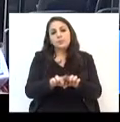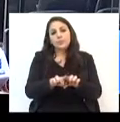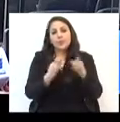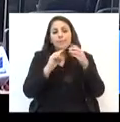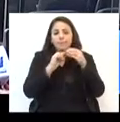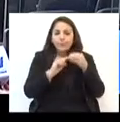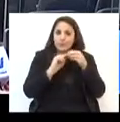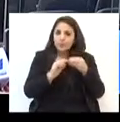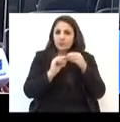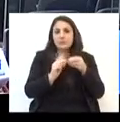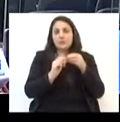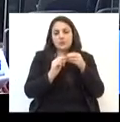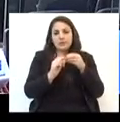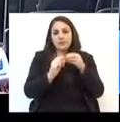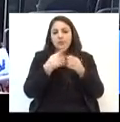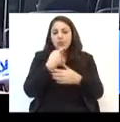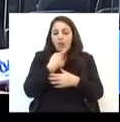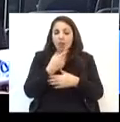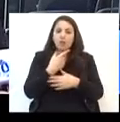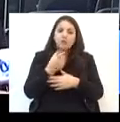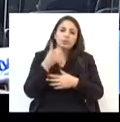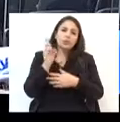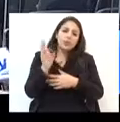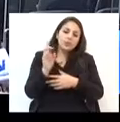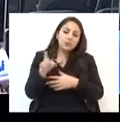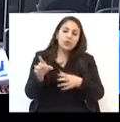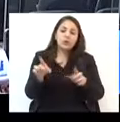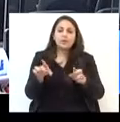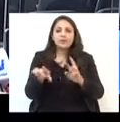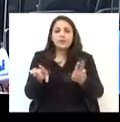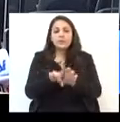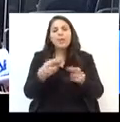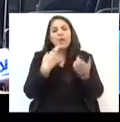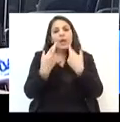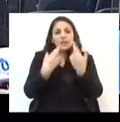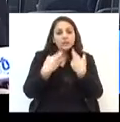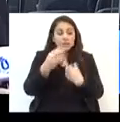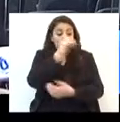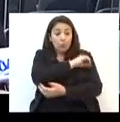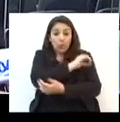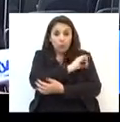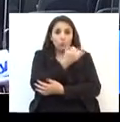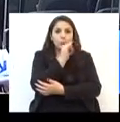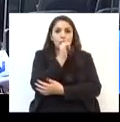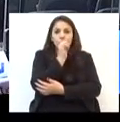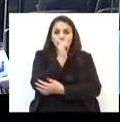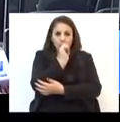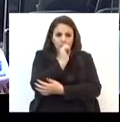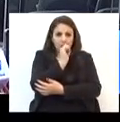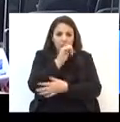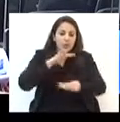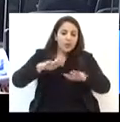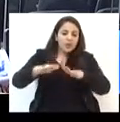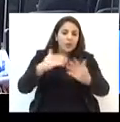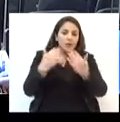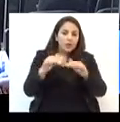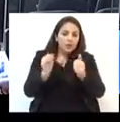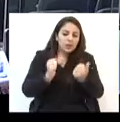enfatizando que a droga, o álcool relacionado ao uso no trânsito,